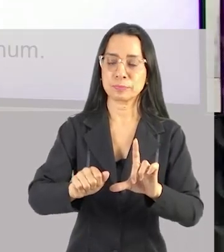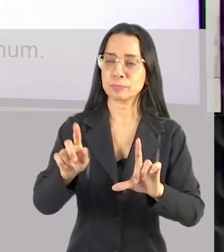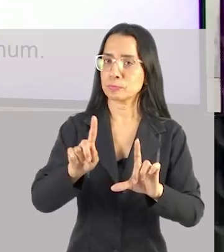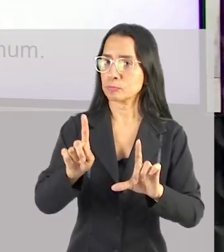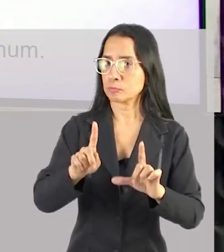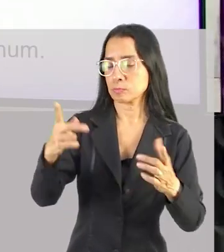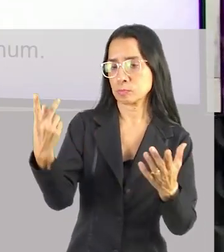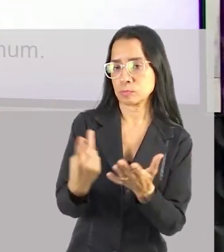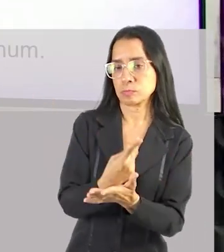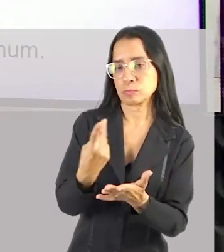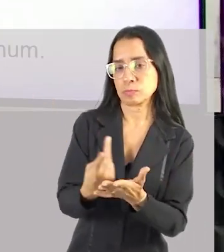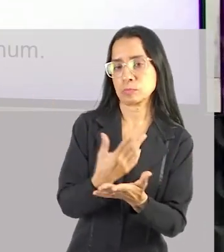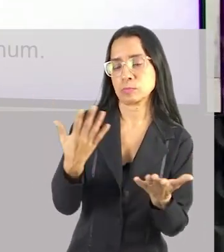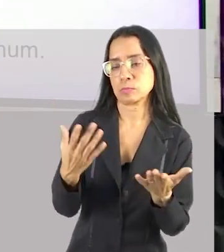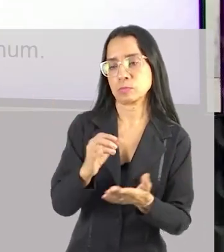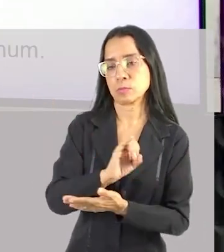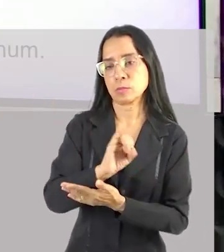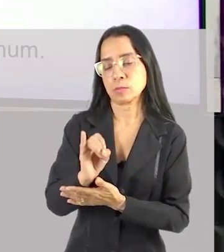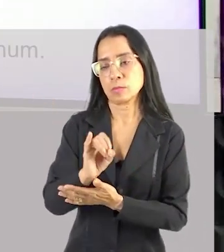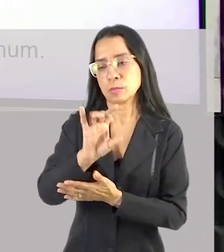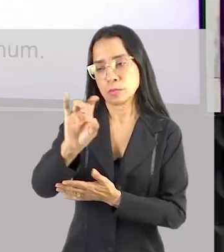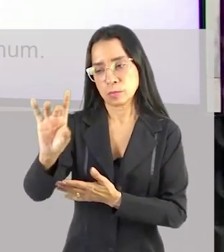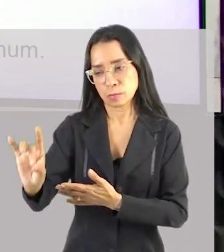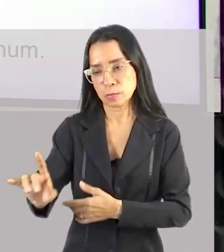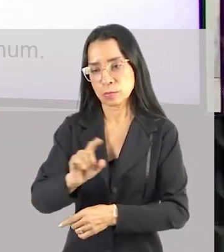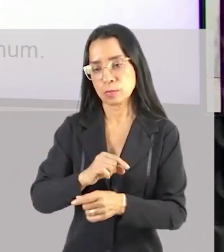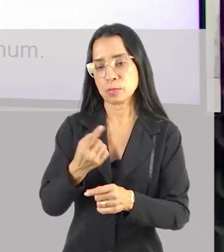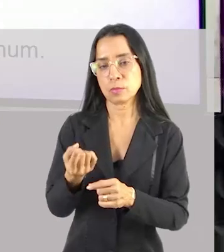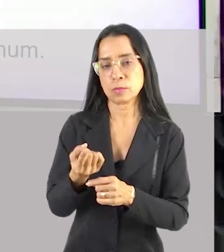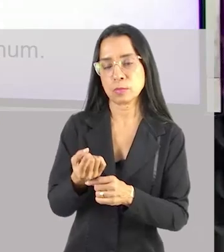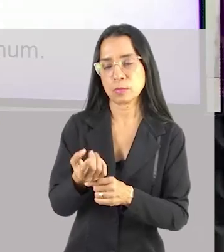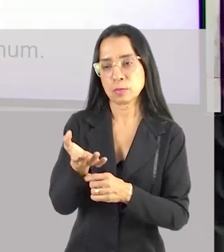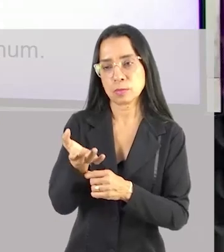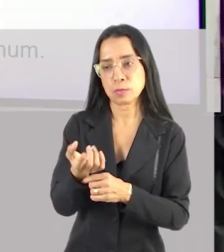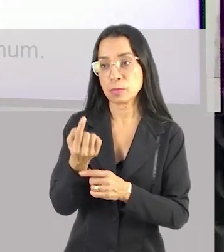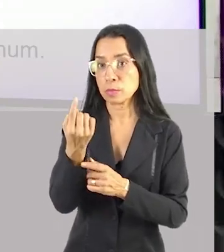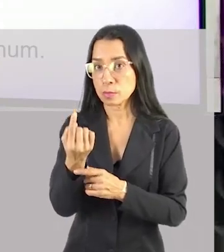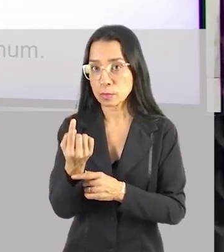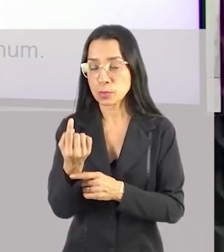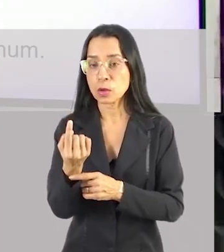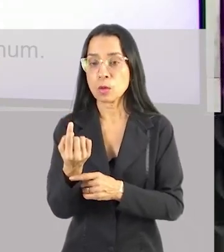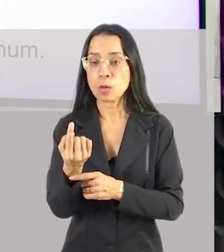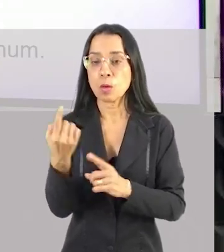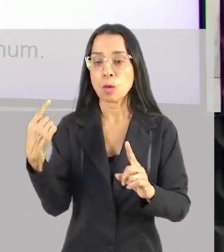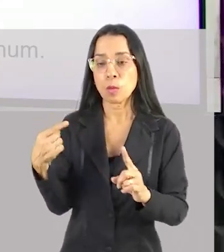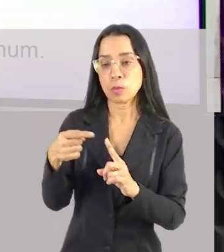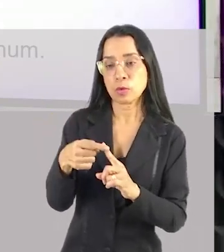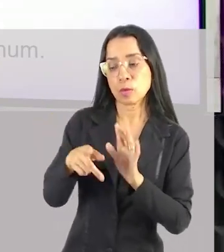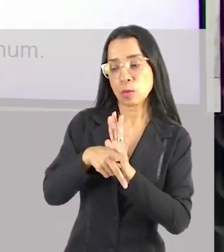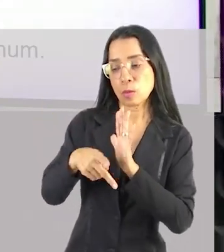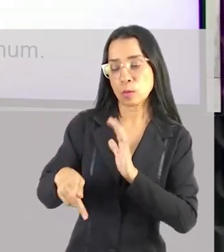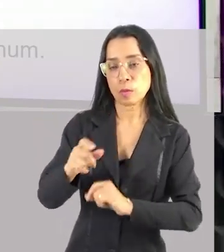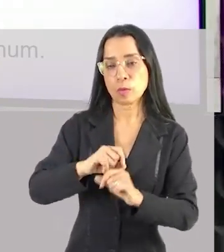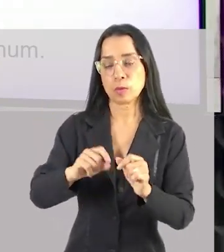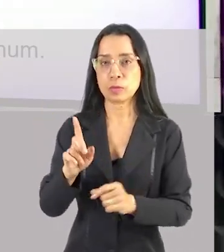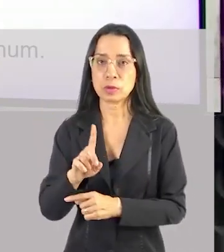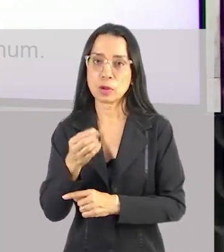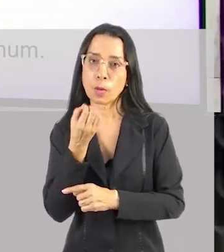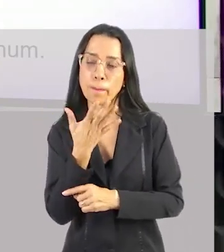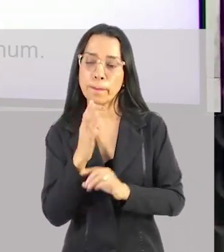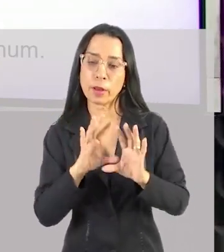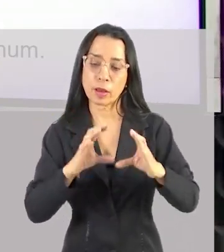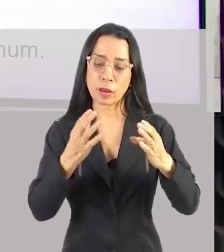Jamais, jamais. Né? Se cada um perseguir somente os seus interesses e não o bem comum, né?